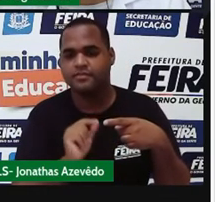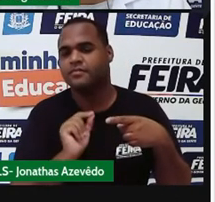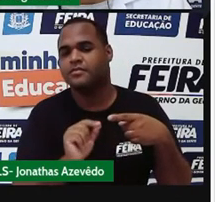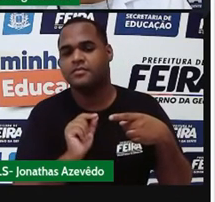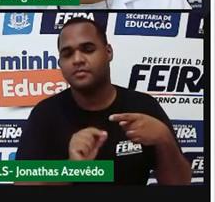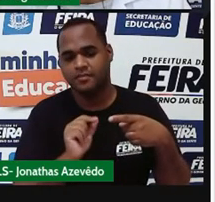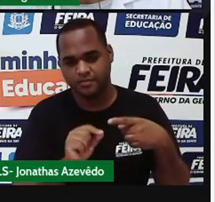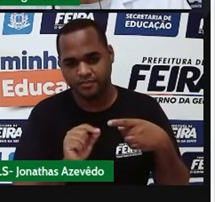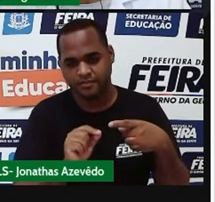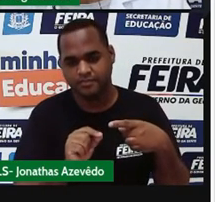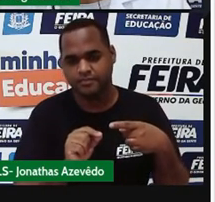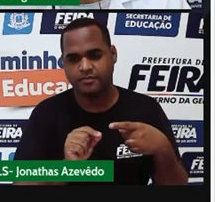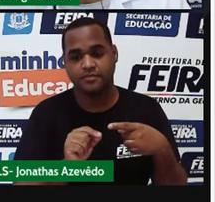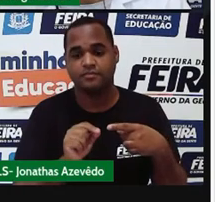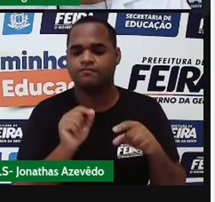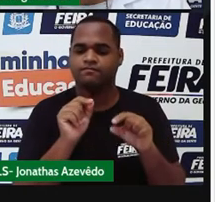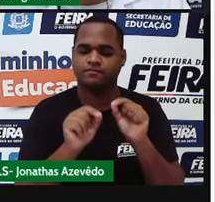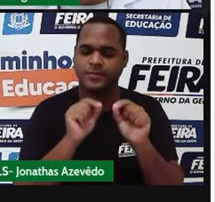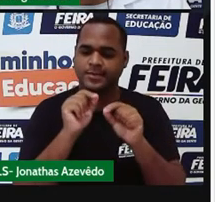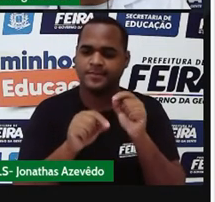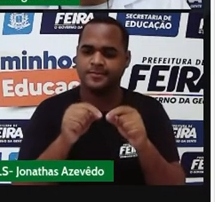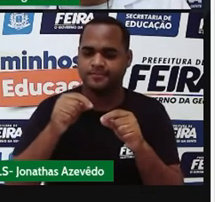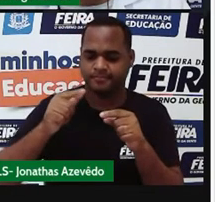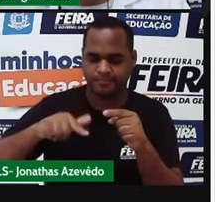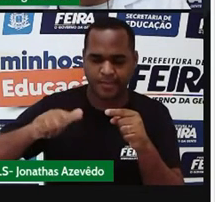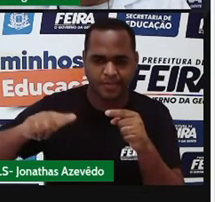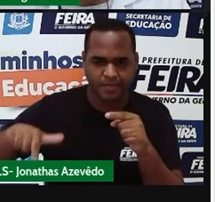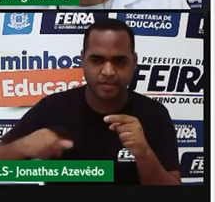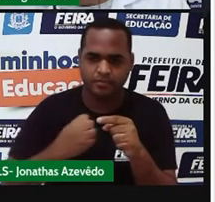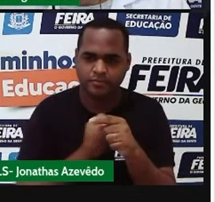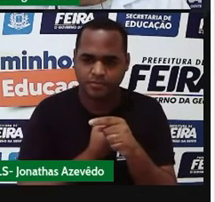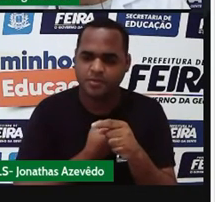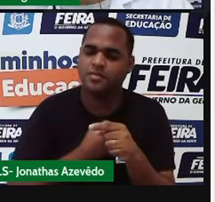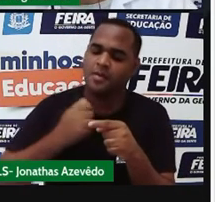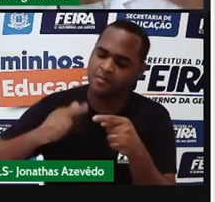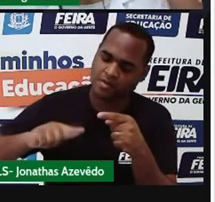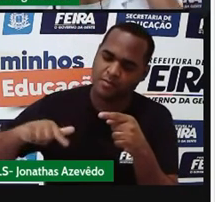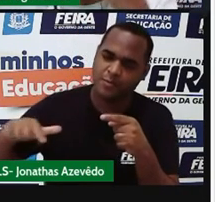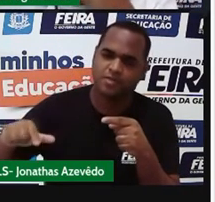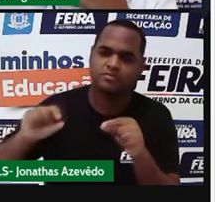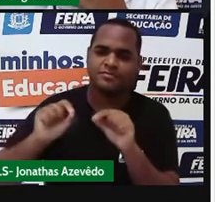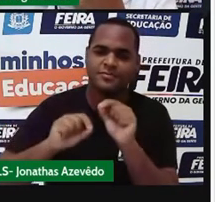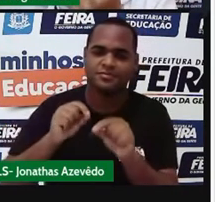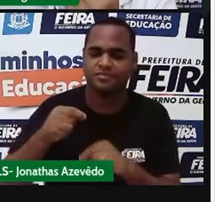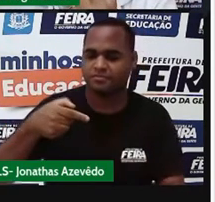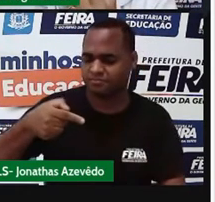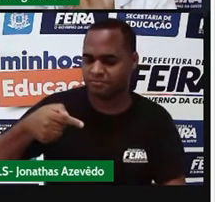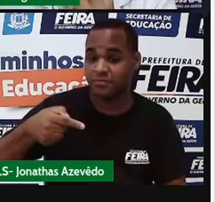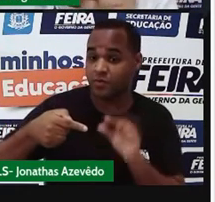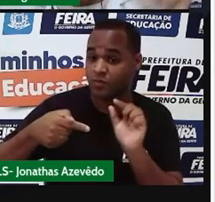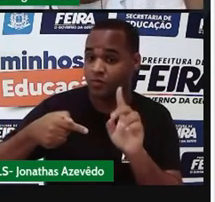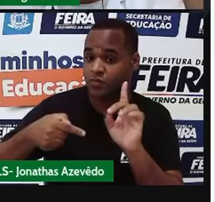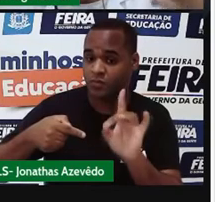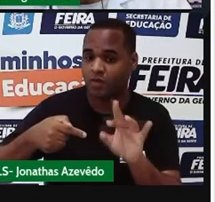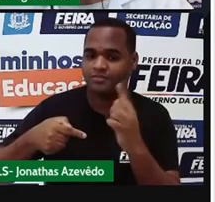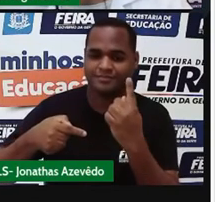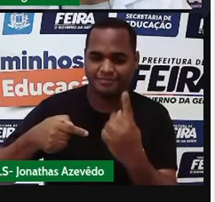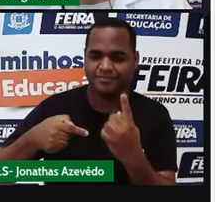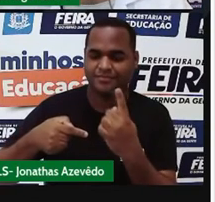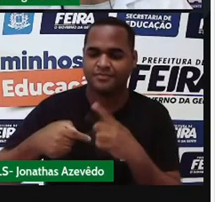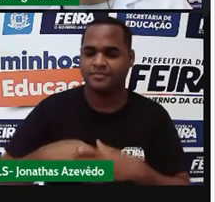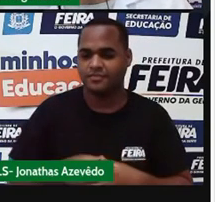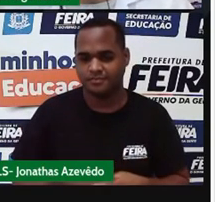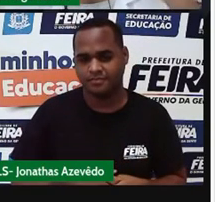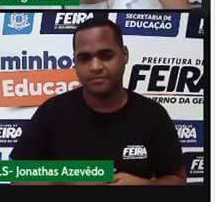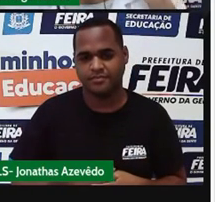ó E qual é o algarismo que se repete é o sete o sete é um algarismo só então